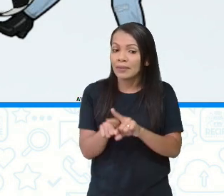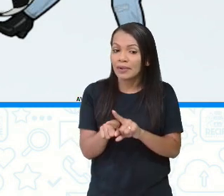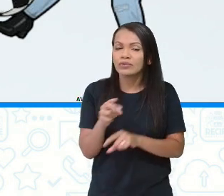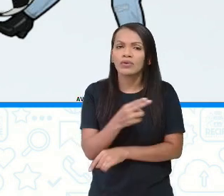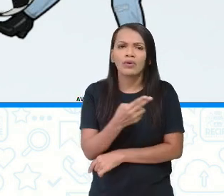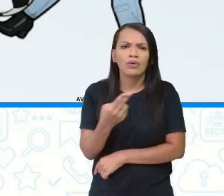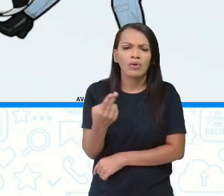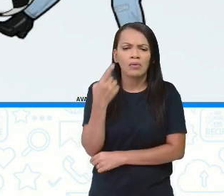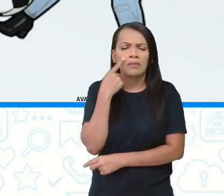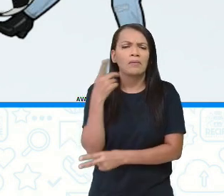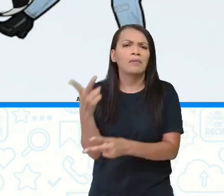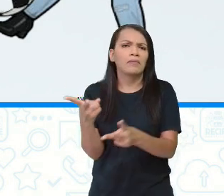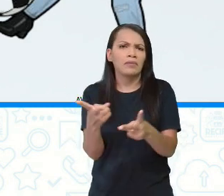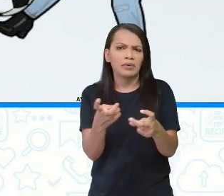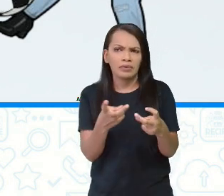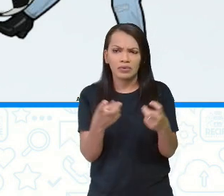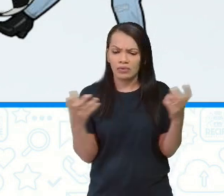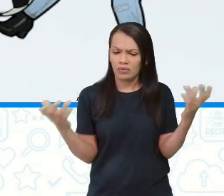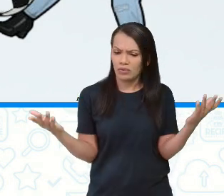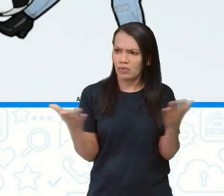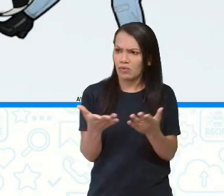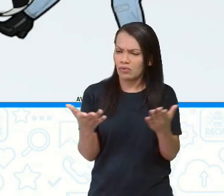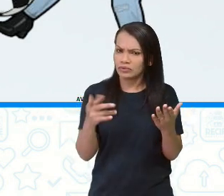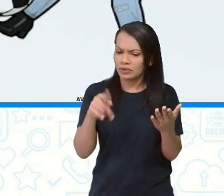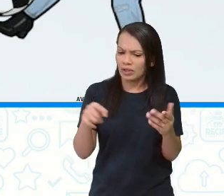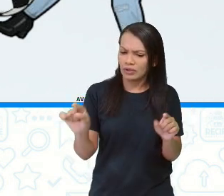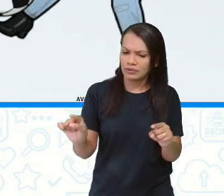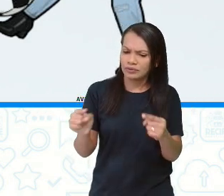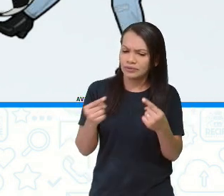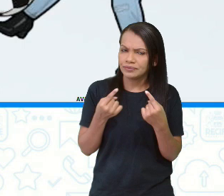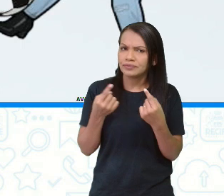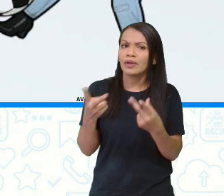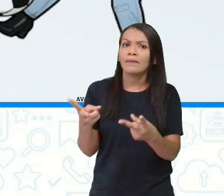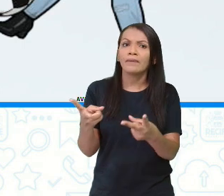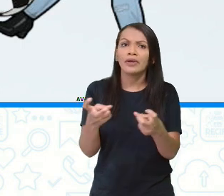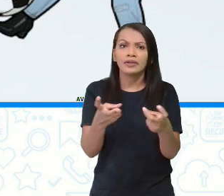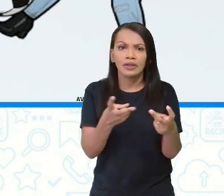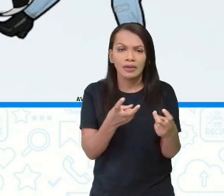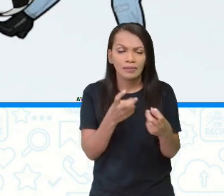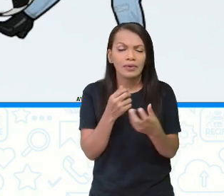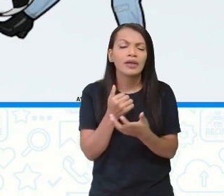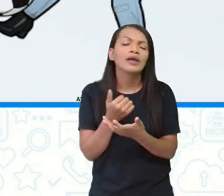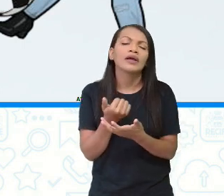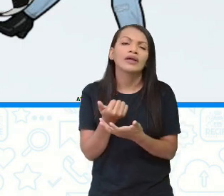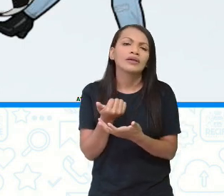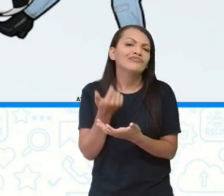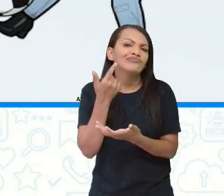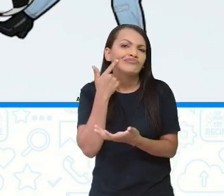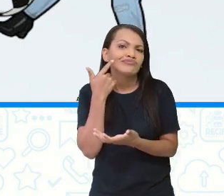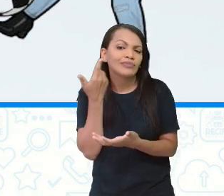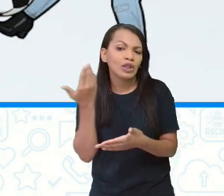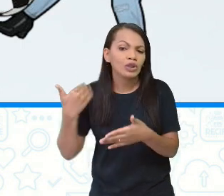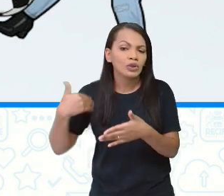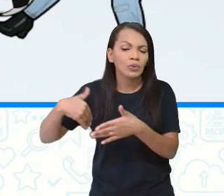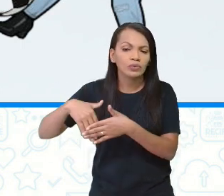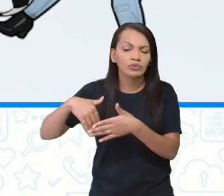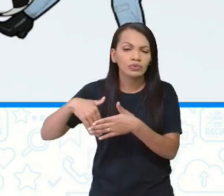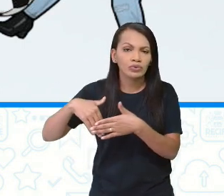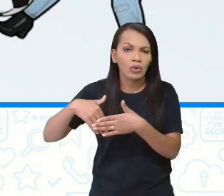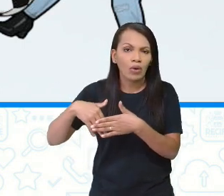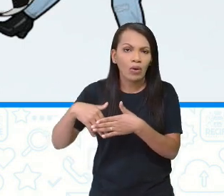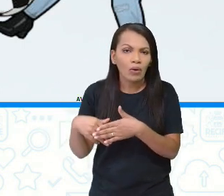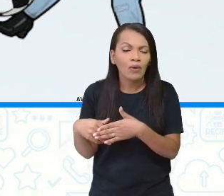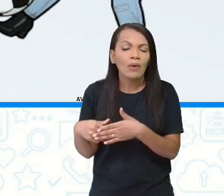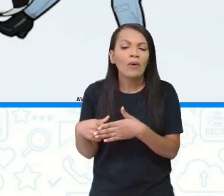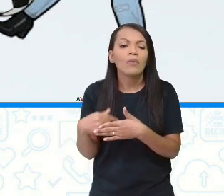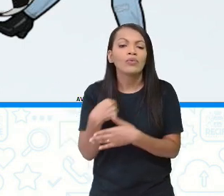gente vai observar, hoje vai ser um desafio, observar no jogo... Os donos da camisa, não é isso? Isso. Olhar lá o número